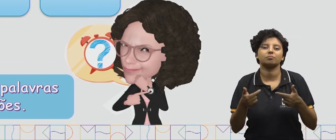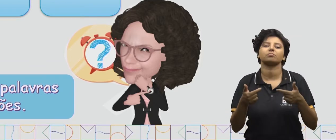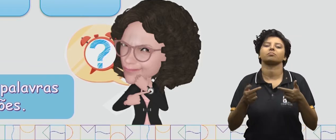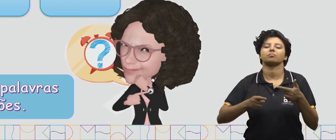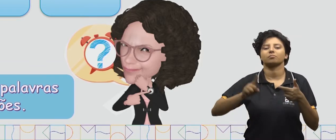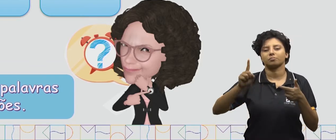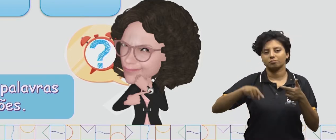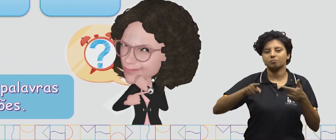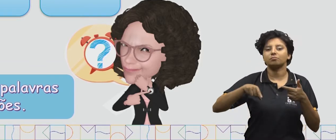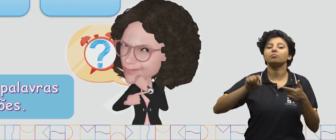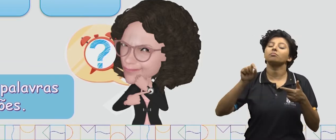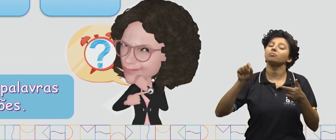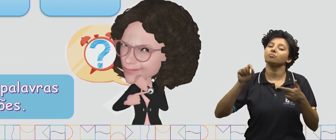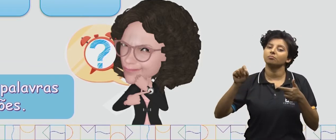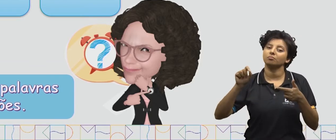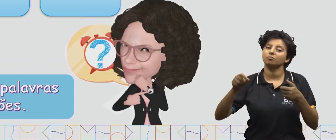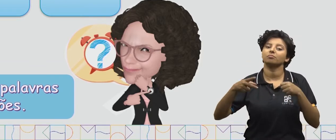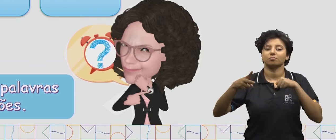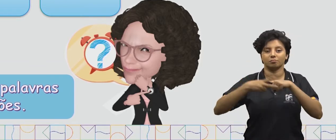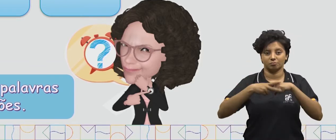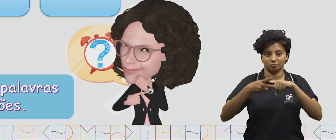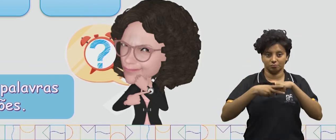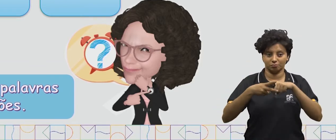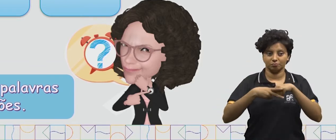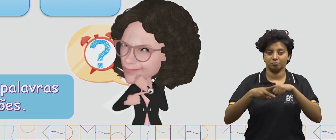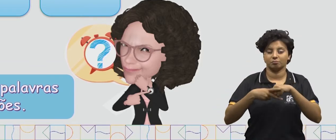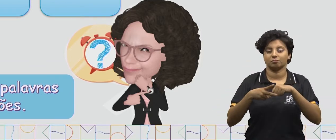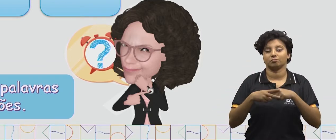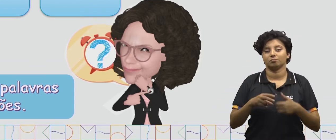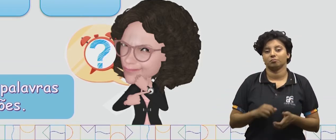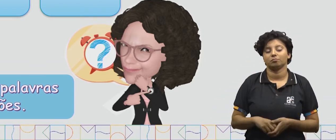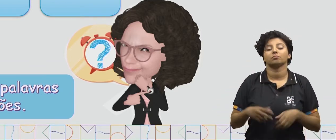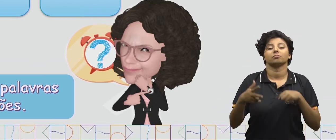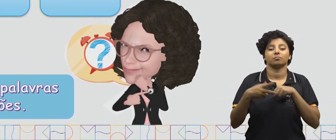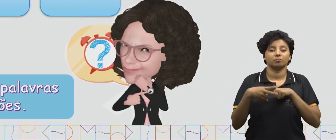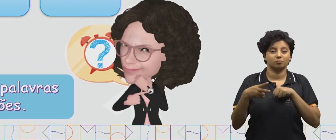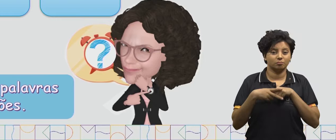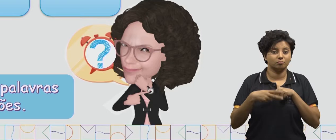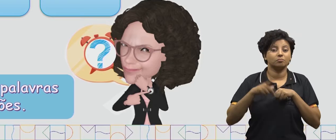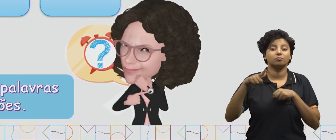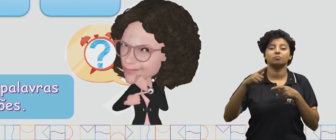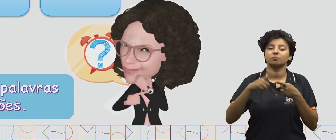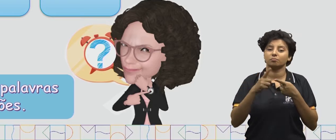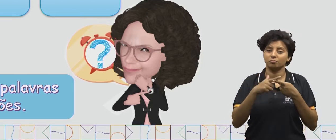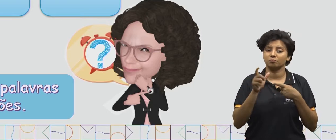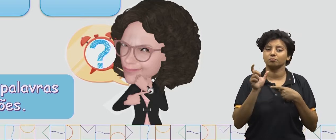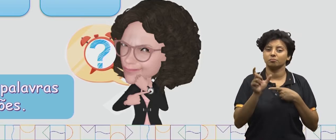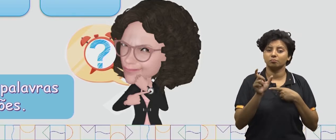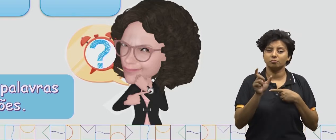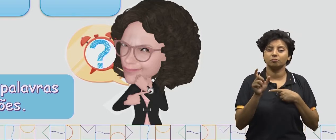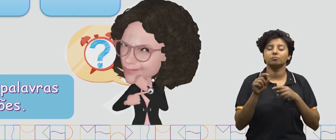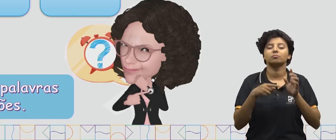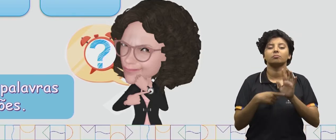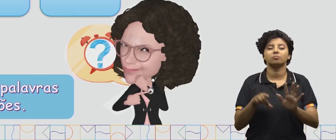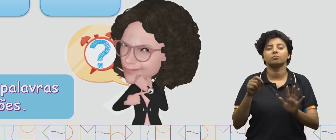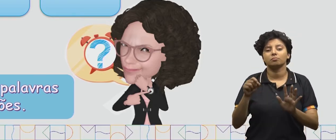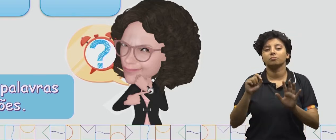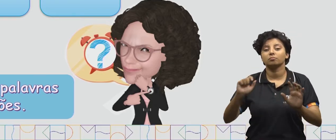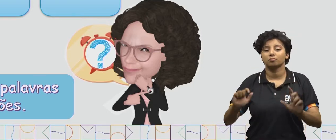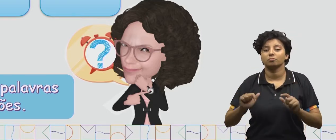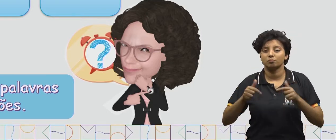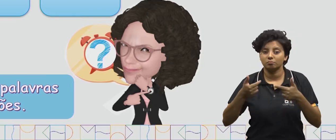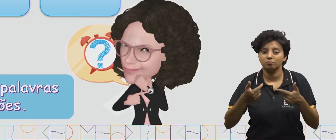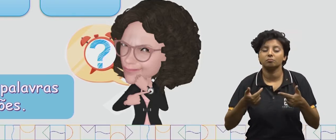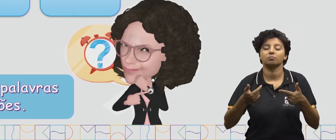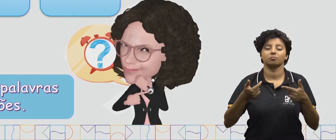Dessa forma, elas são classificadas como verbos. Verbo é uma classe de palavras que indica